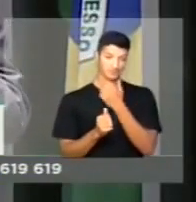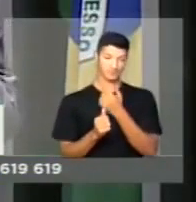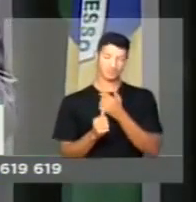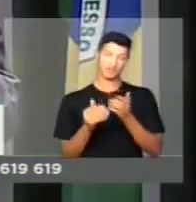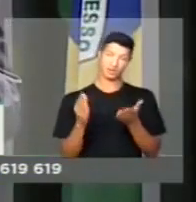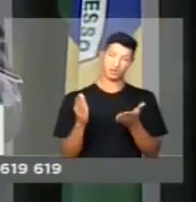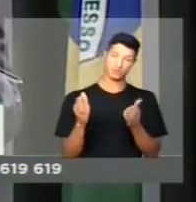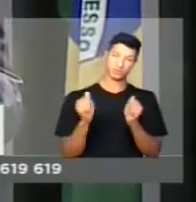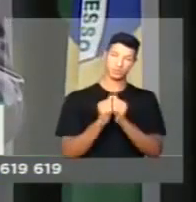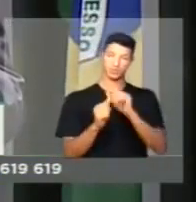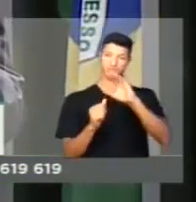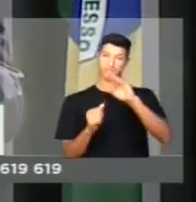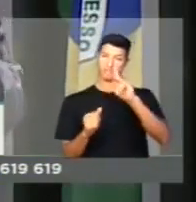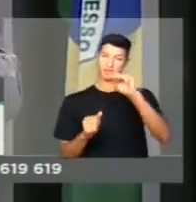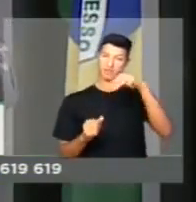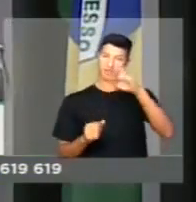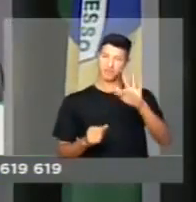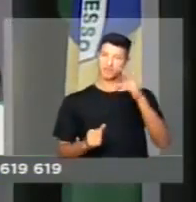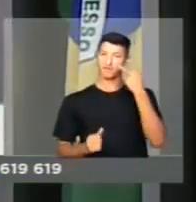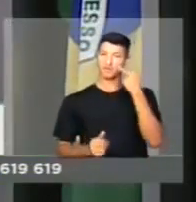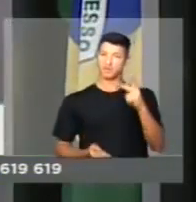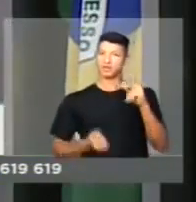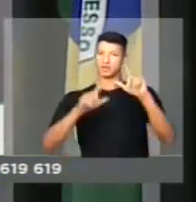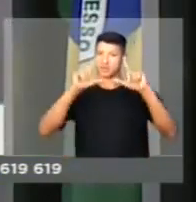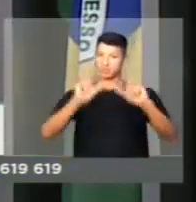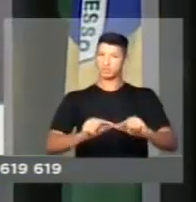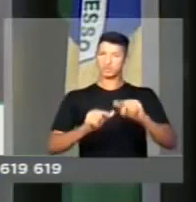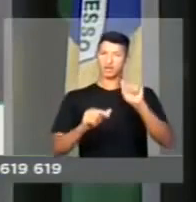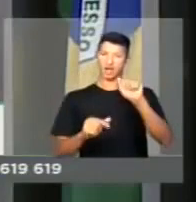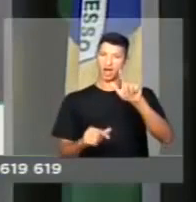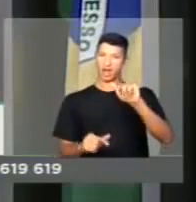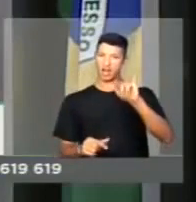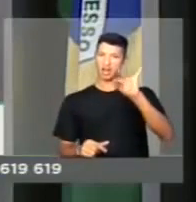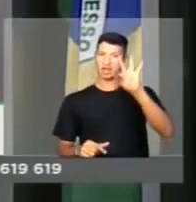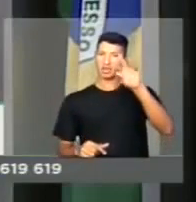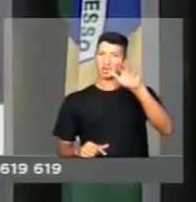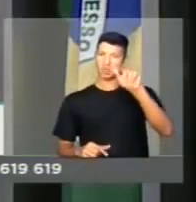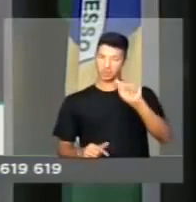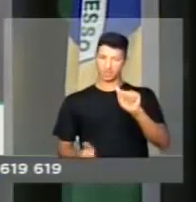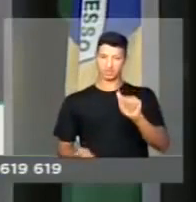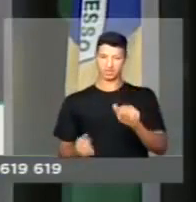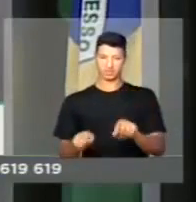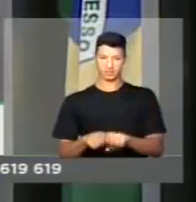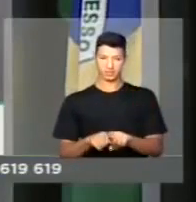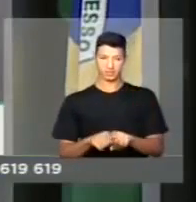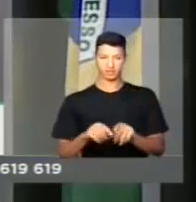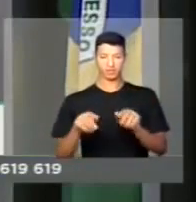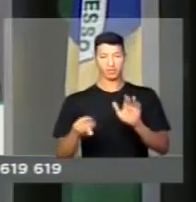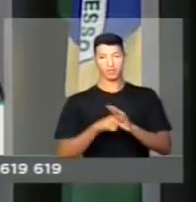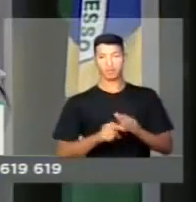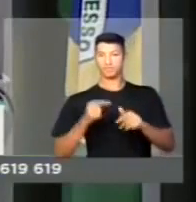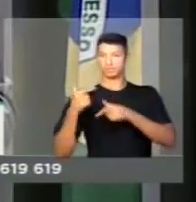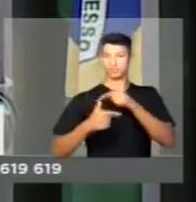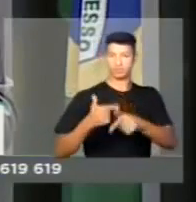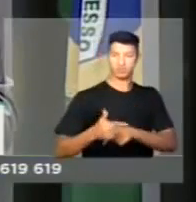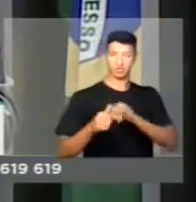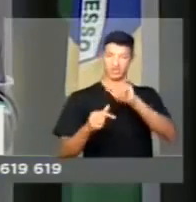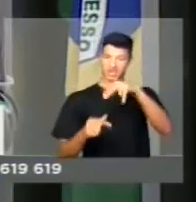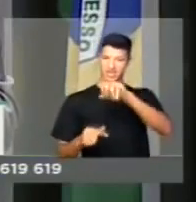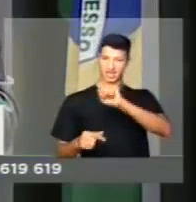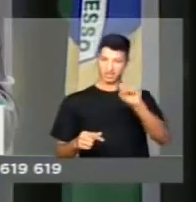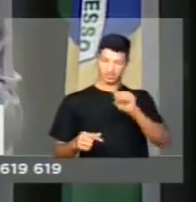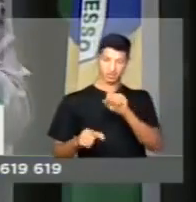uma CPMF para diminuir a alíquota do empregado empregador, do